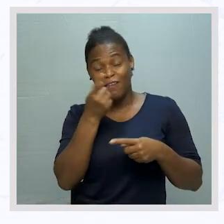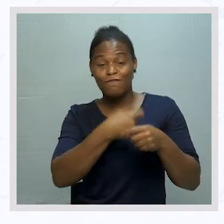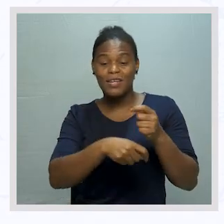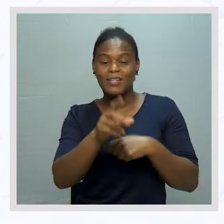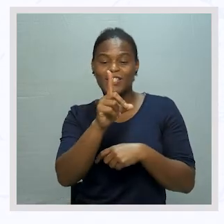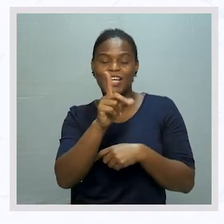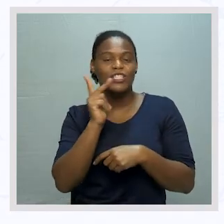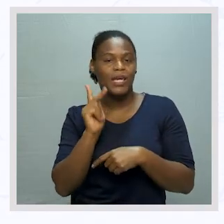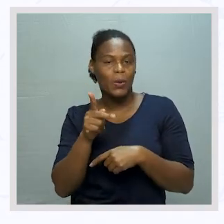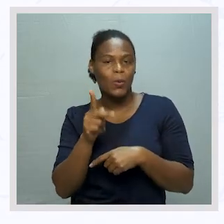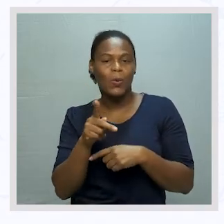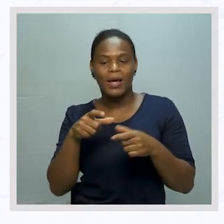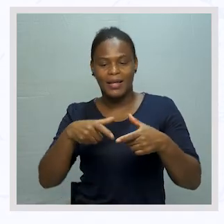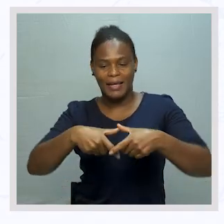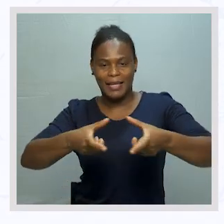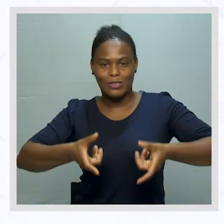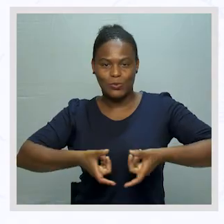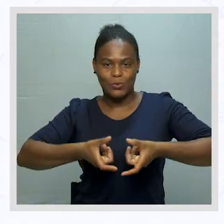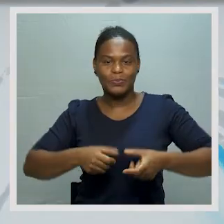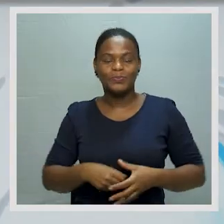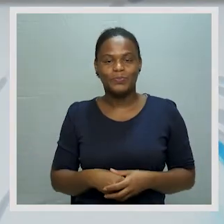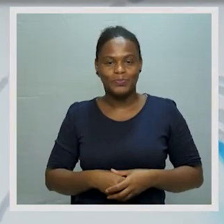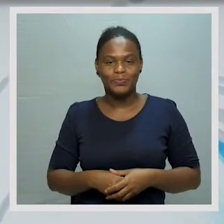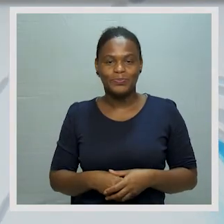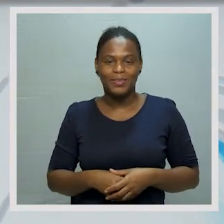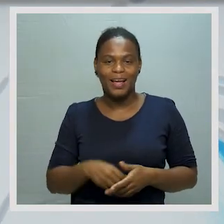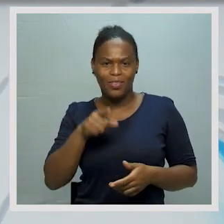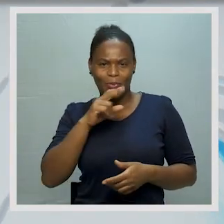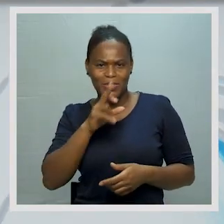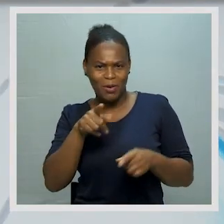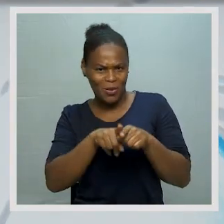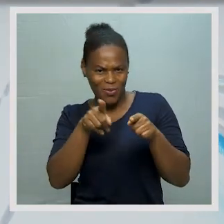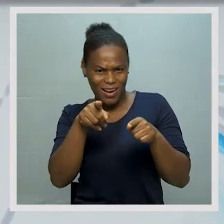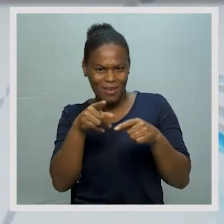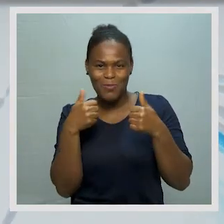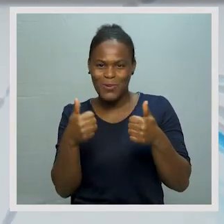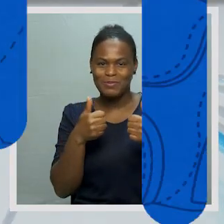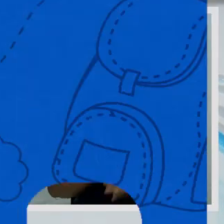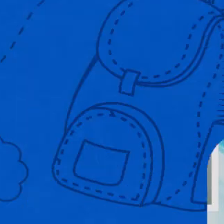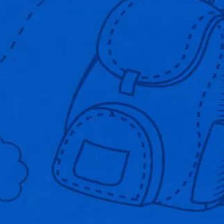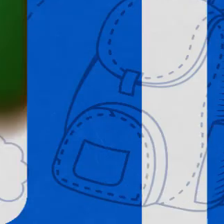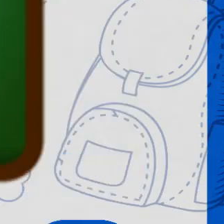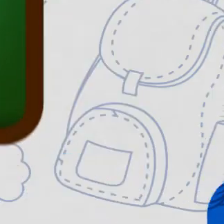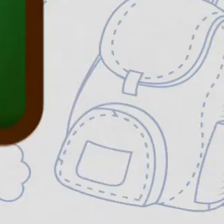vendeu 6 quilos de queijo. Assim é que respondeste? Correto.